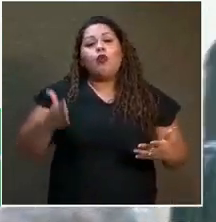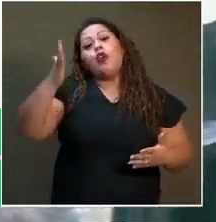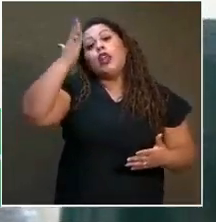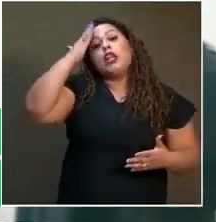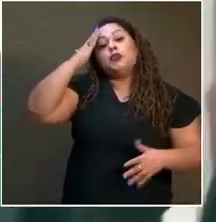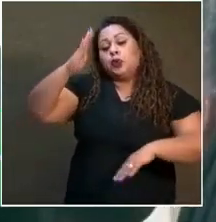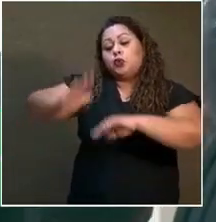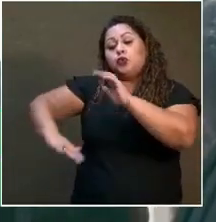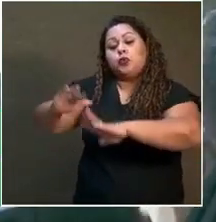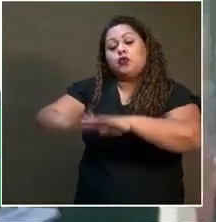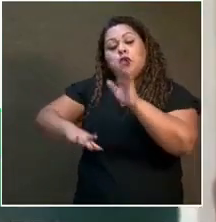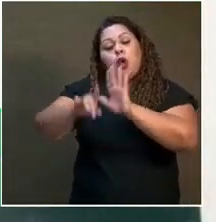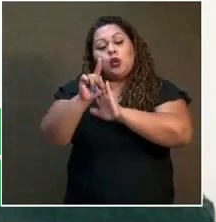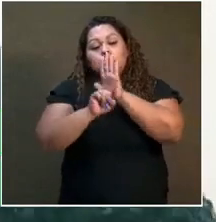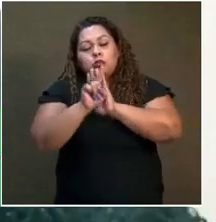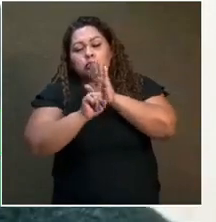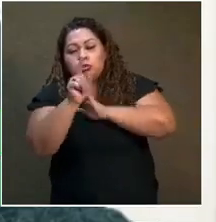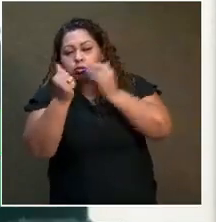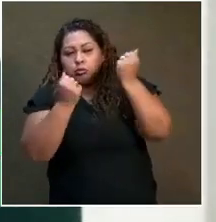peritos?